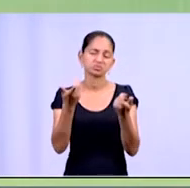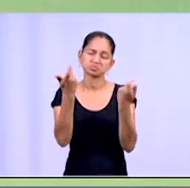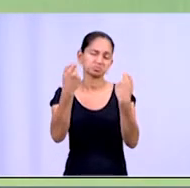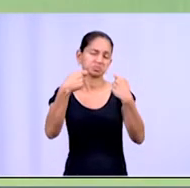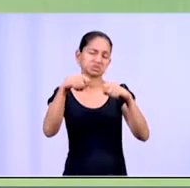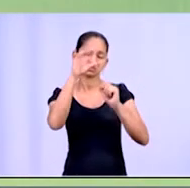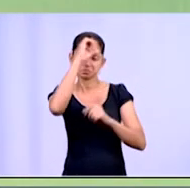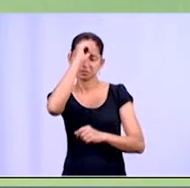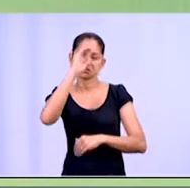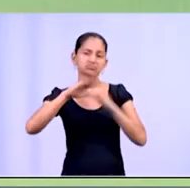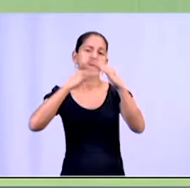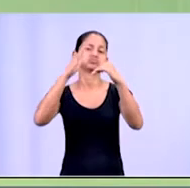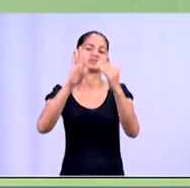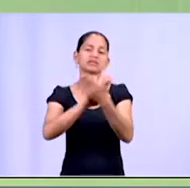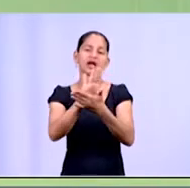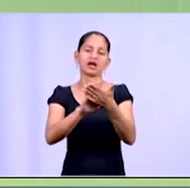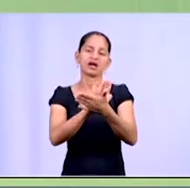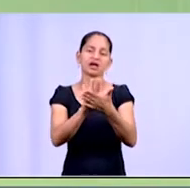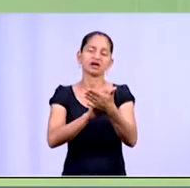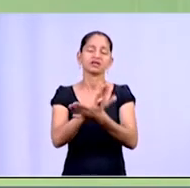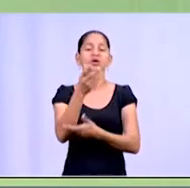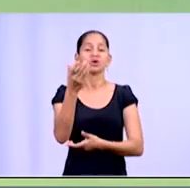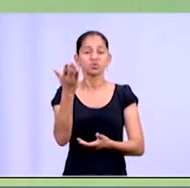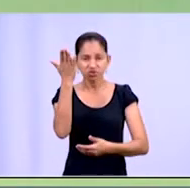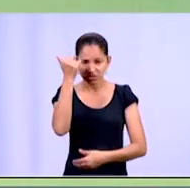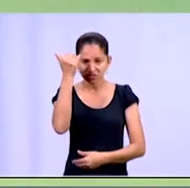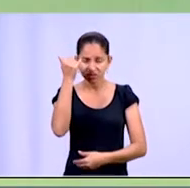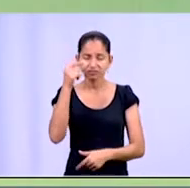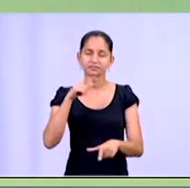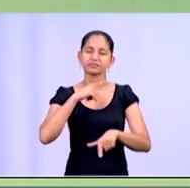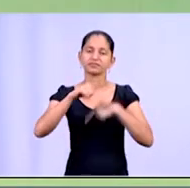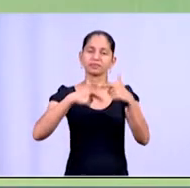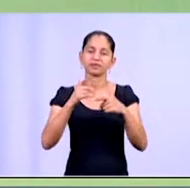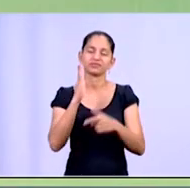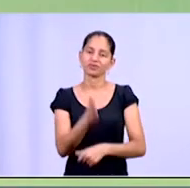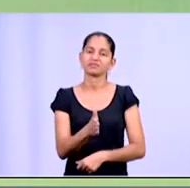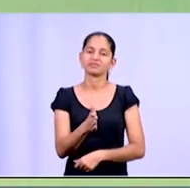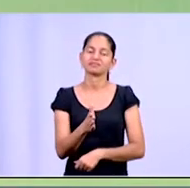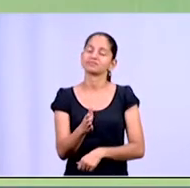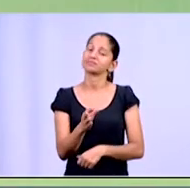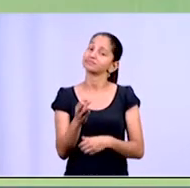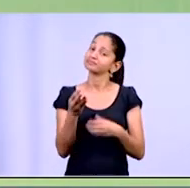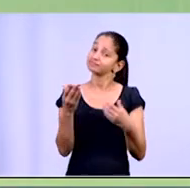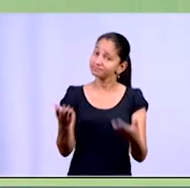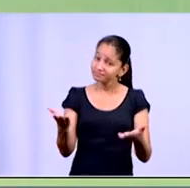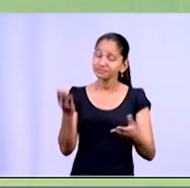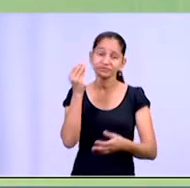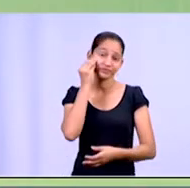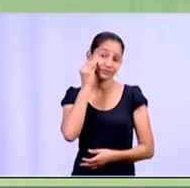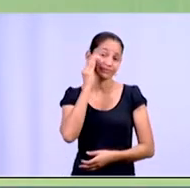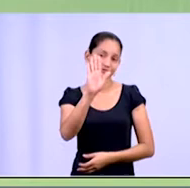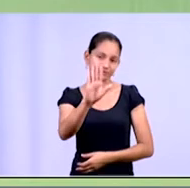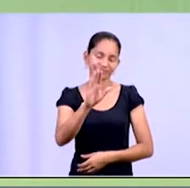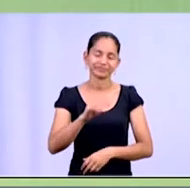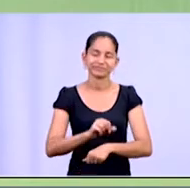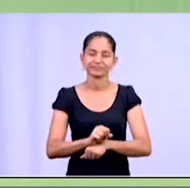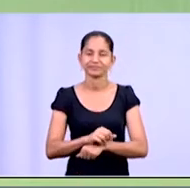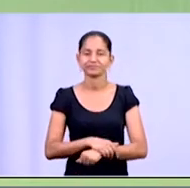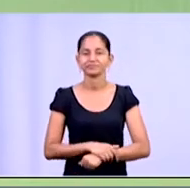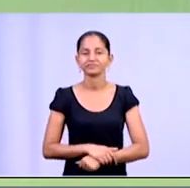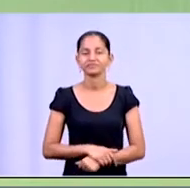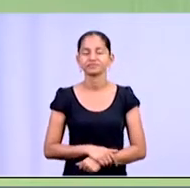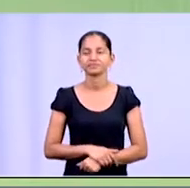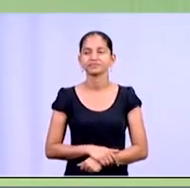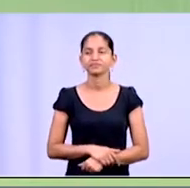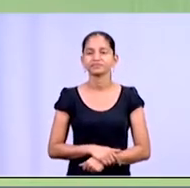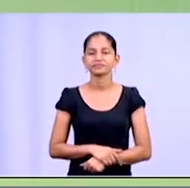aprender mais nada. O que eu sei hoje é o suficiente. Bem, vamos ver se é o suficiente mesmo, né?